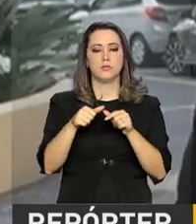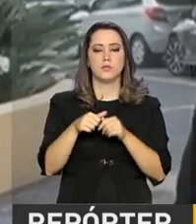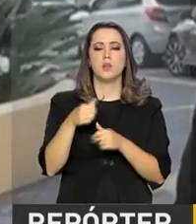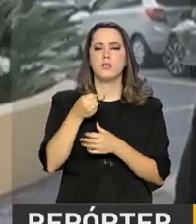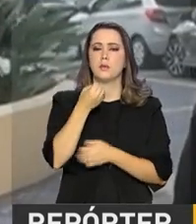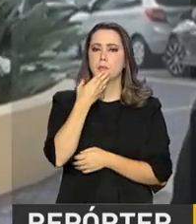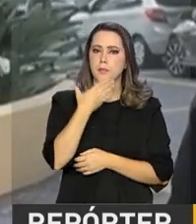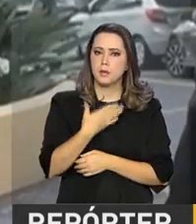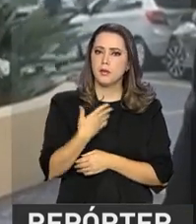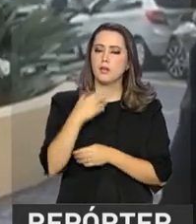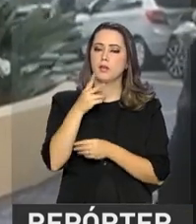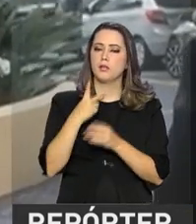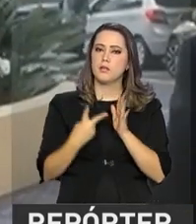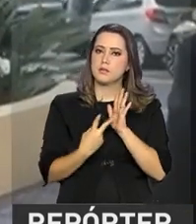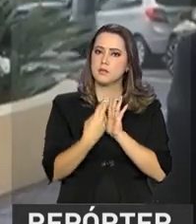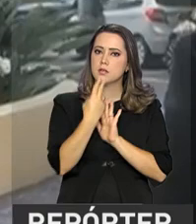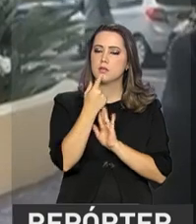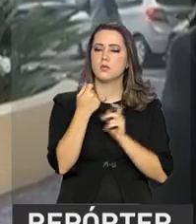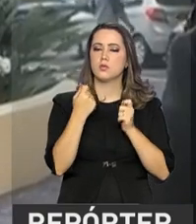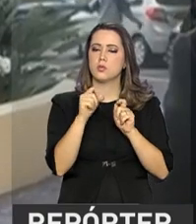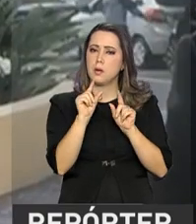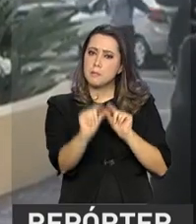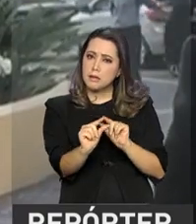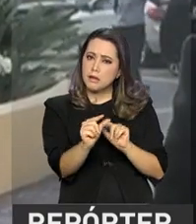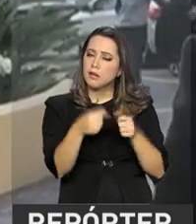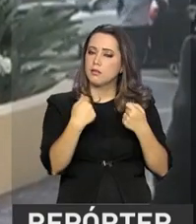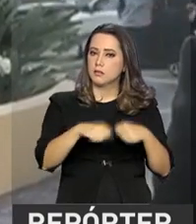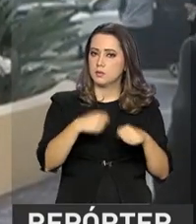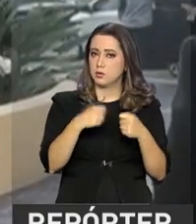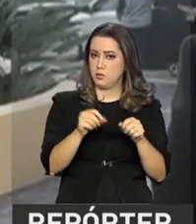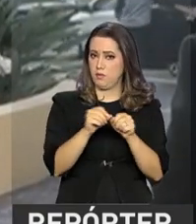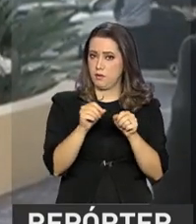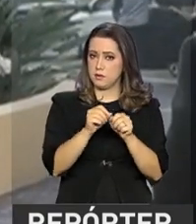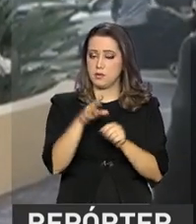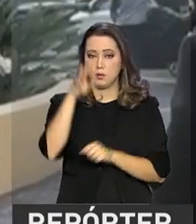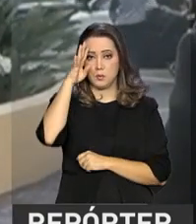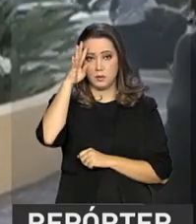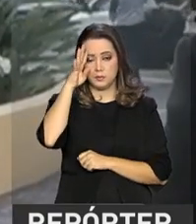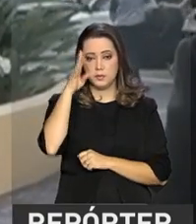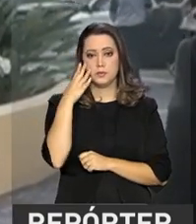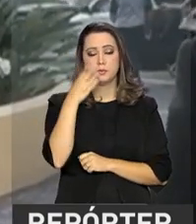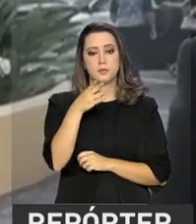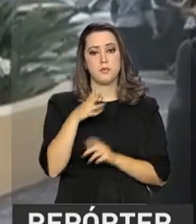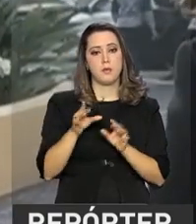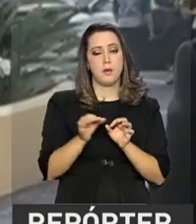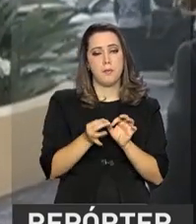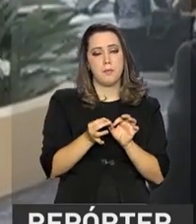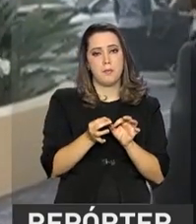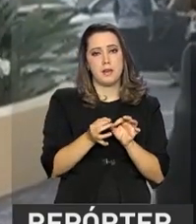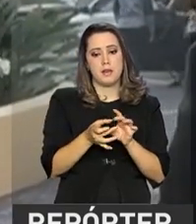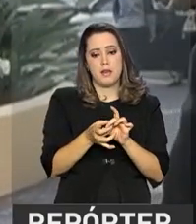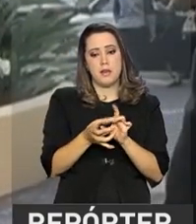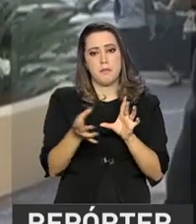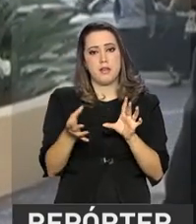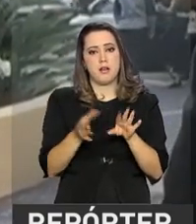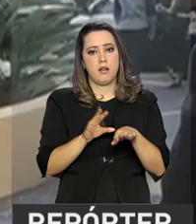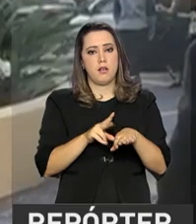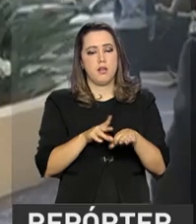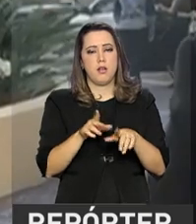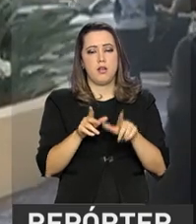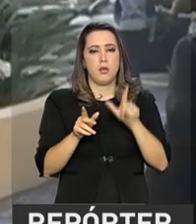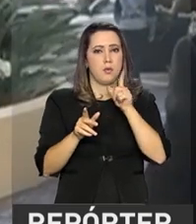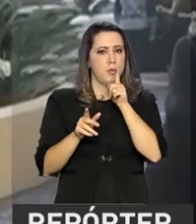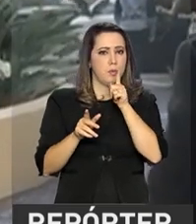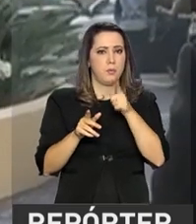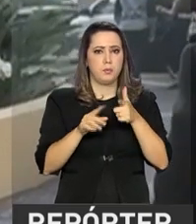recuperar bem da intervenção cirúrgica de pequeno porte que foi submetido na quarta-feira para liberar a uretra que apresentava um quadro de